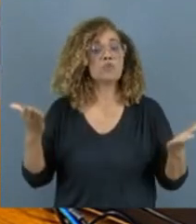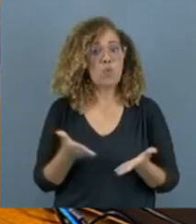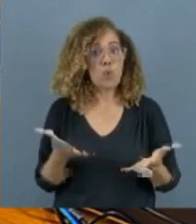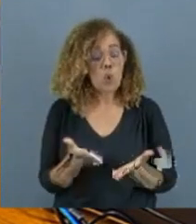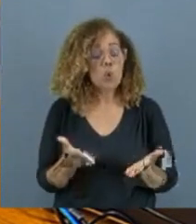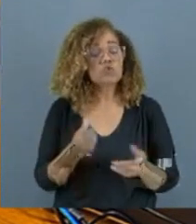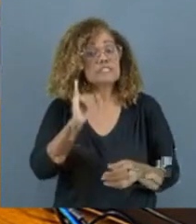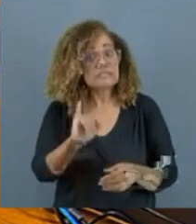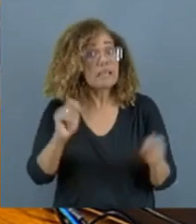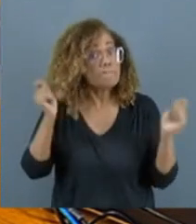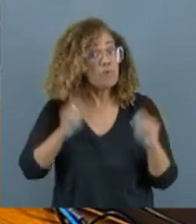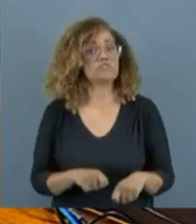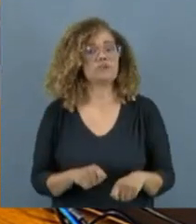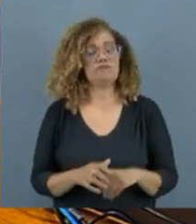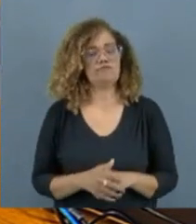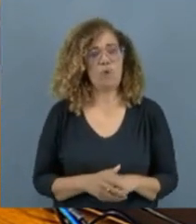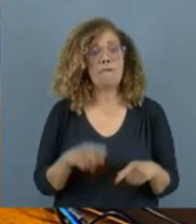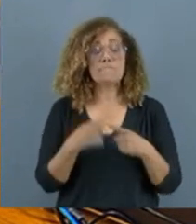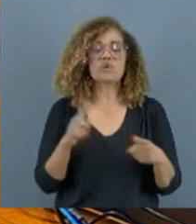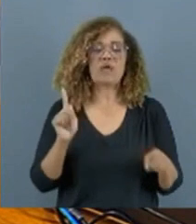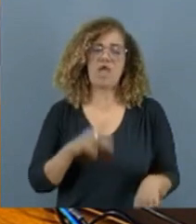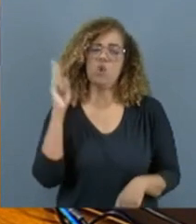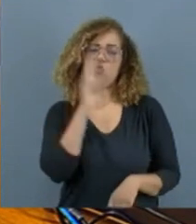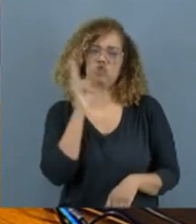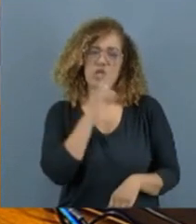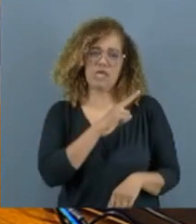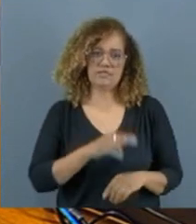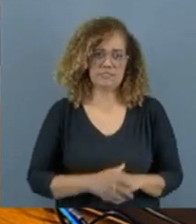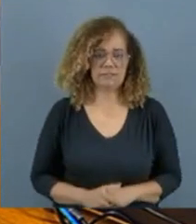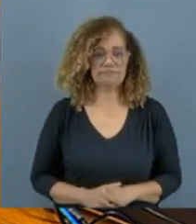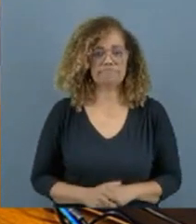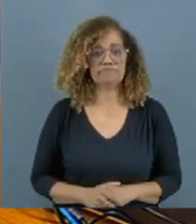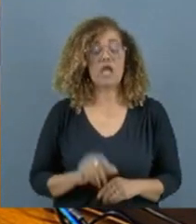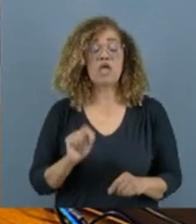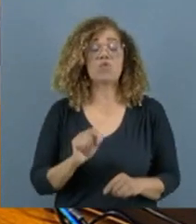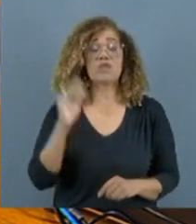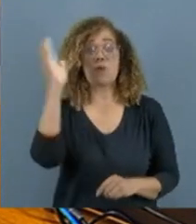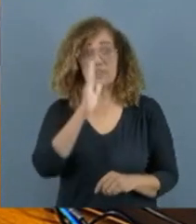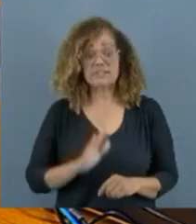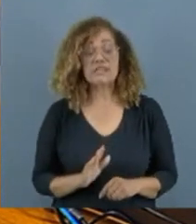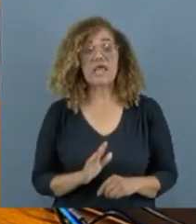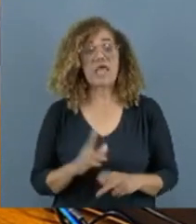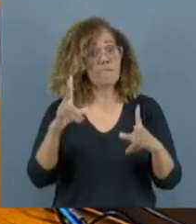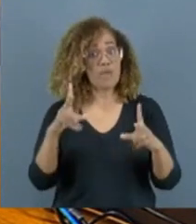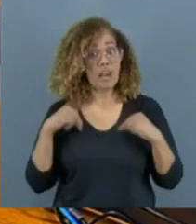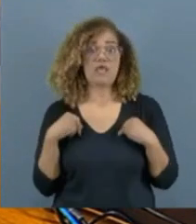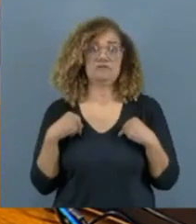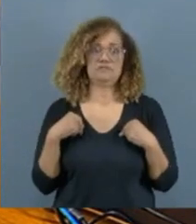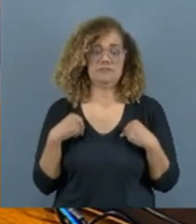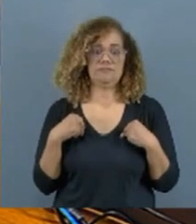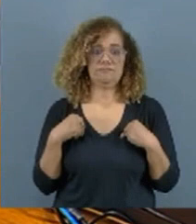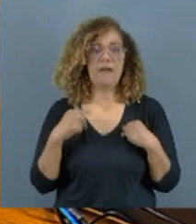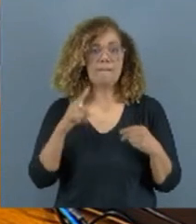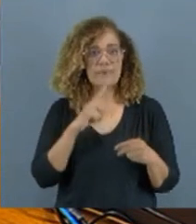Se possível, ainda hoje. Uma urgência. É isso que o brasileiro de bem merece. Pelo menos para ter